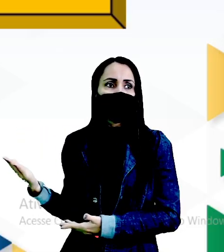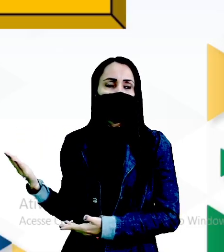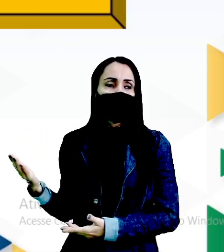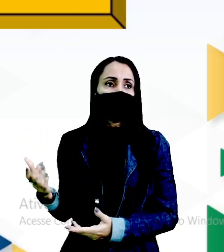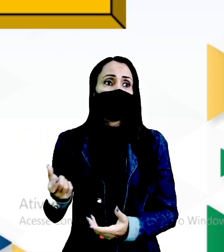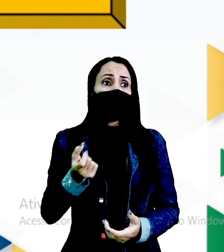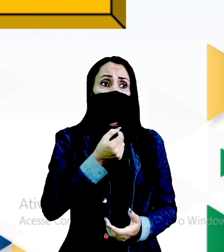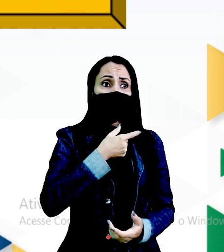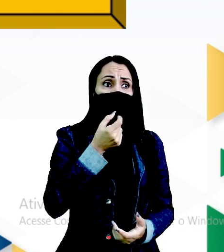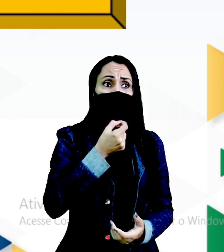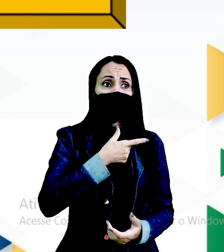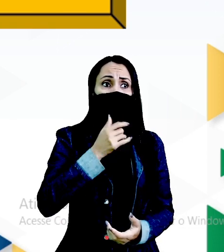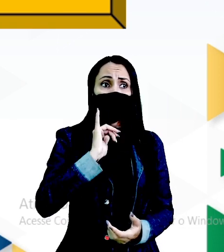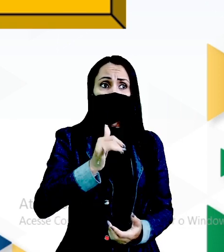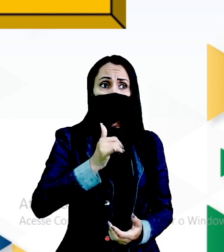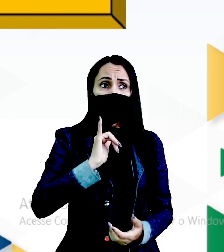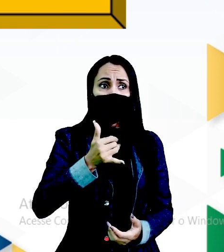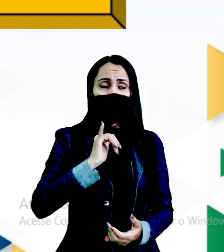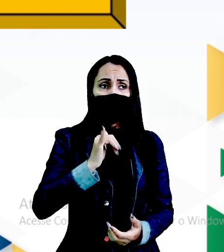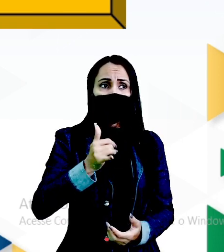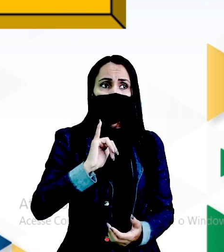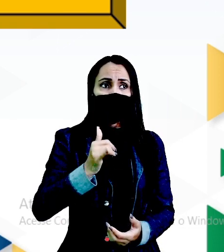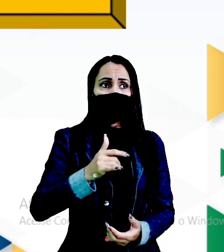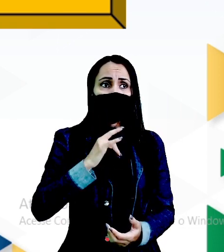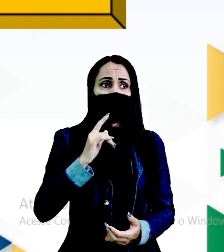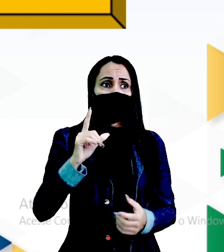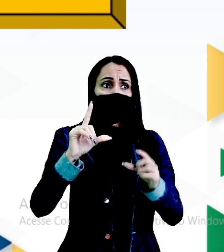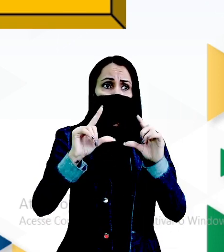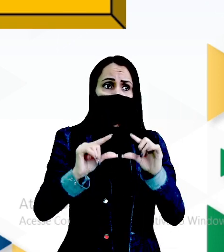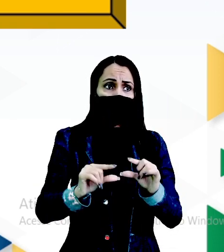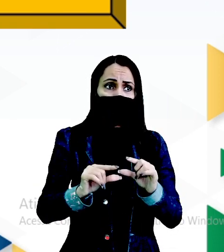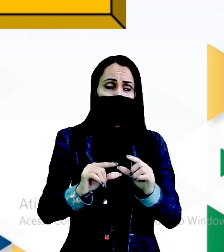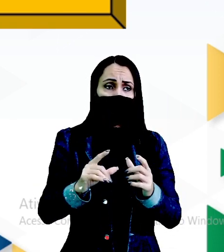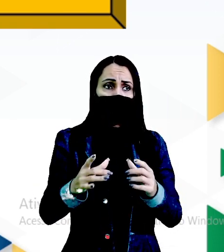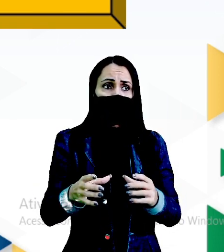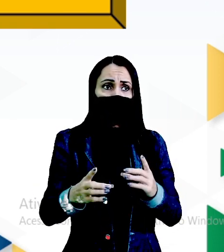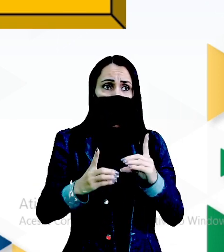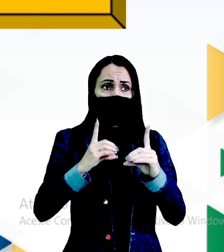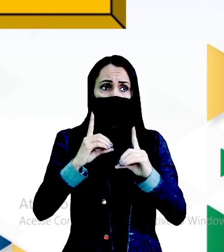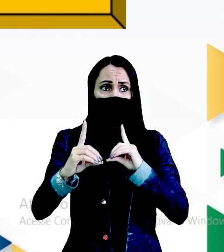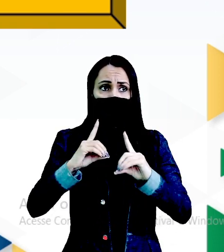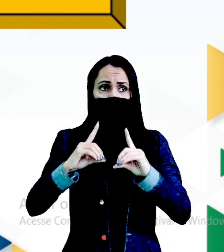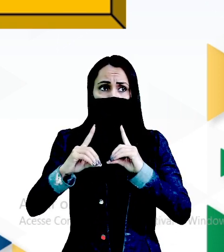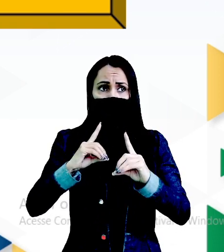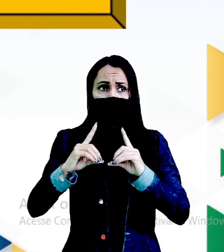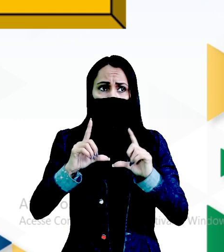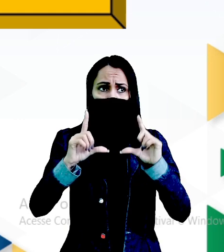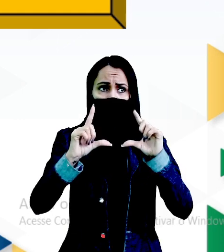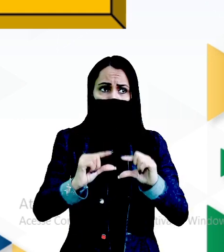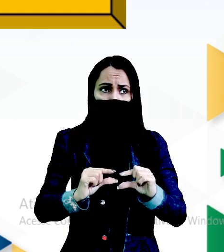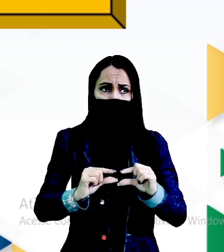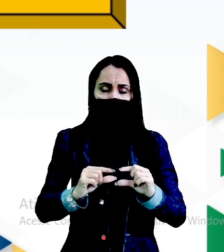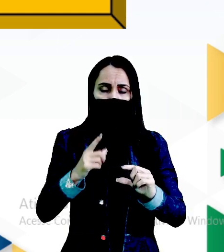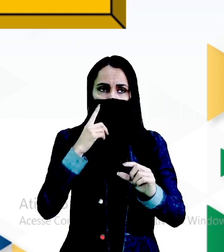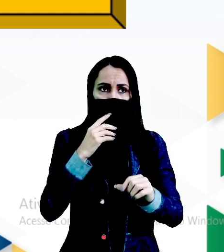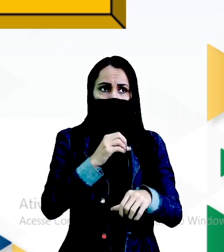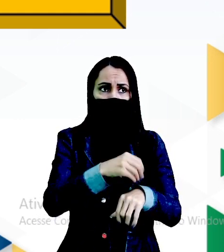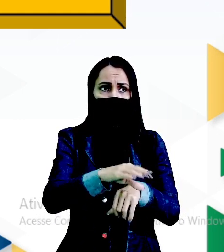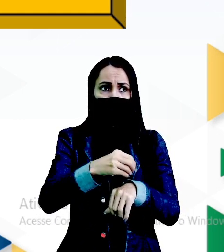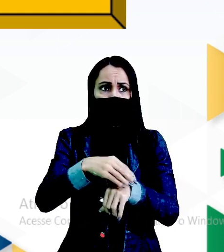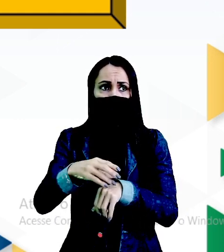são narrativas, mínimas, pequenas, ou diálogos breves, que se transmitem de forma